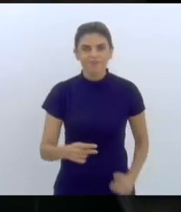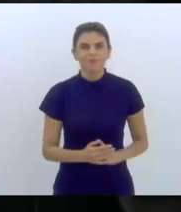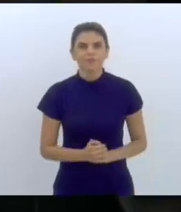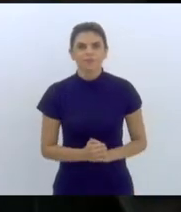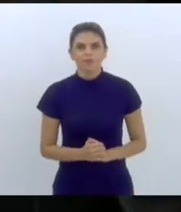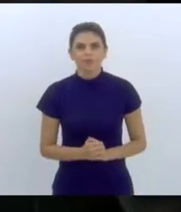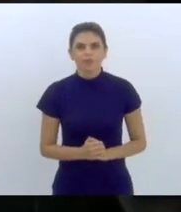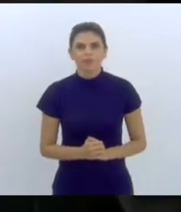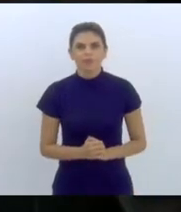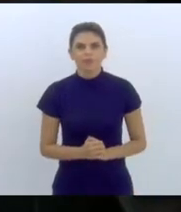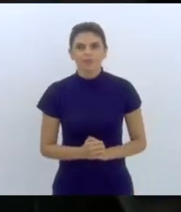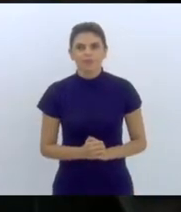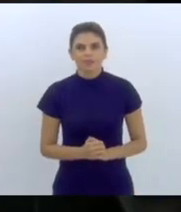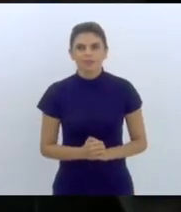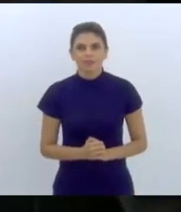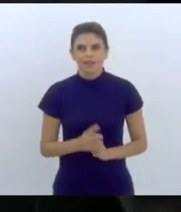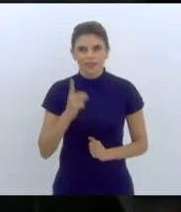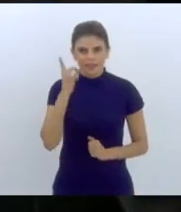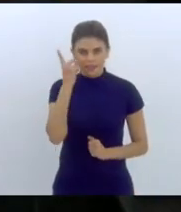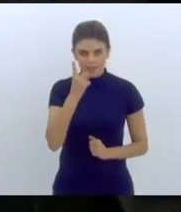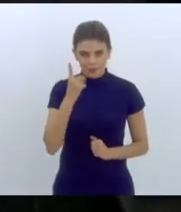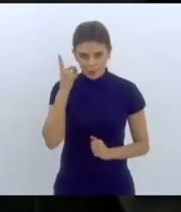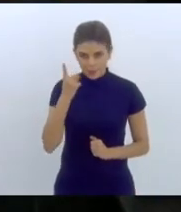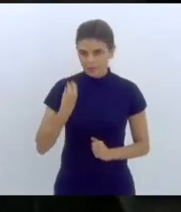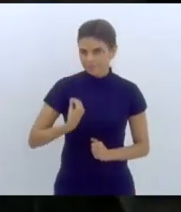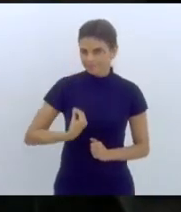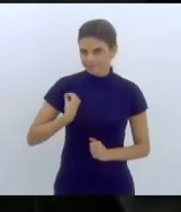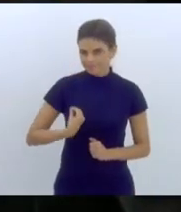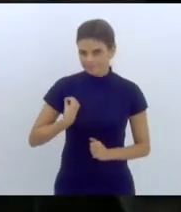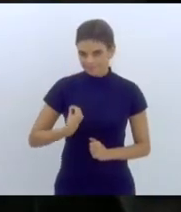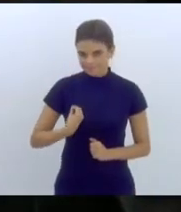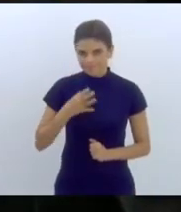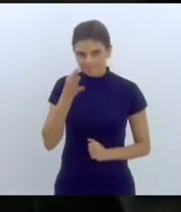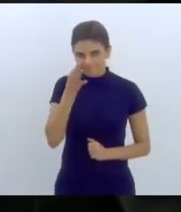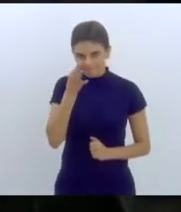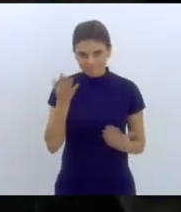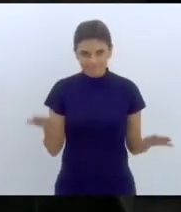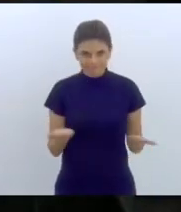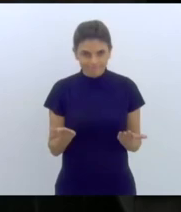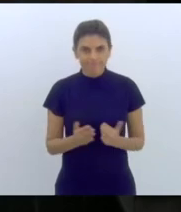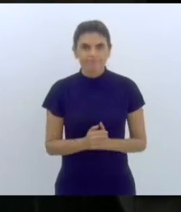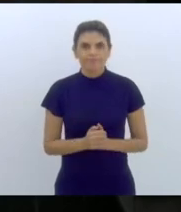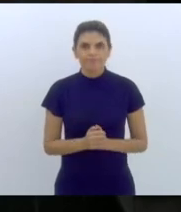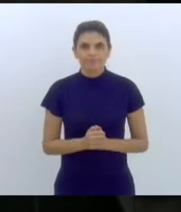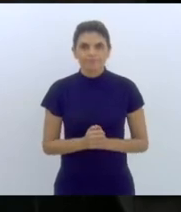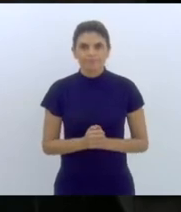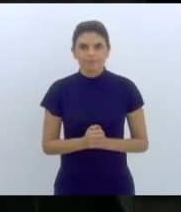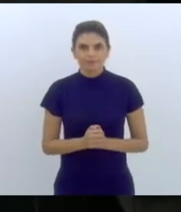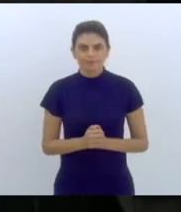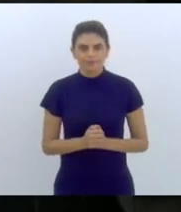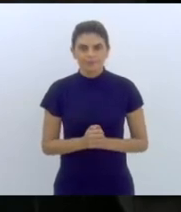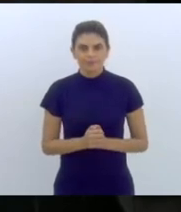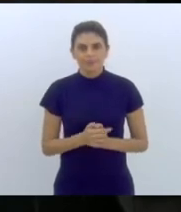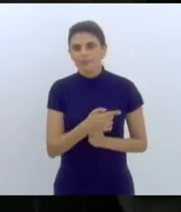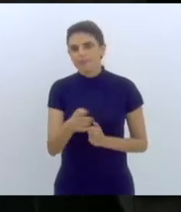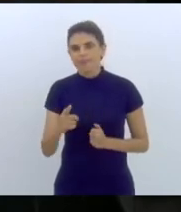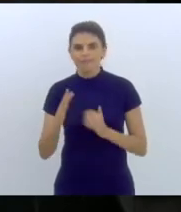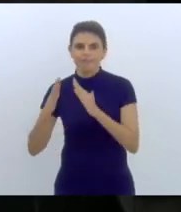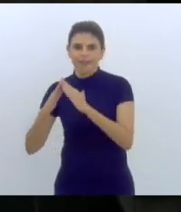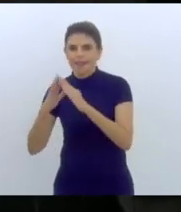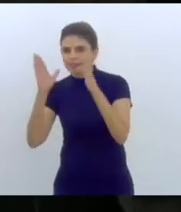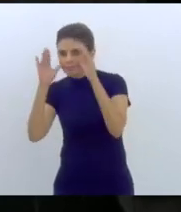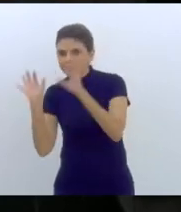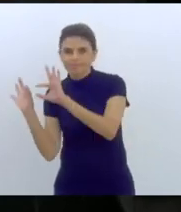senhoras e senhores deputados presentes, senhoras e senhores telespectadores da